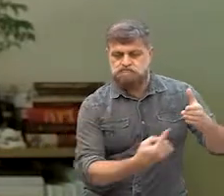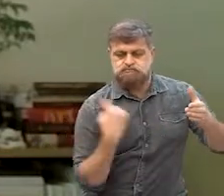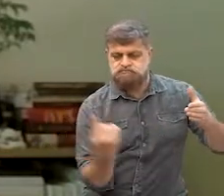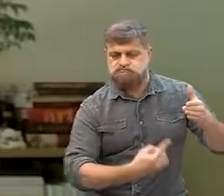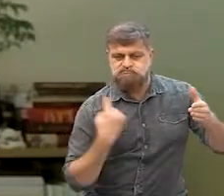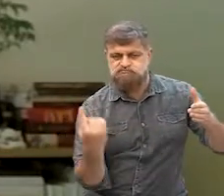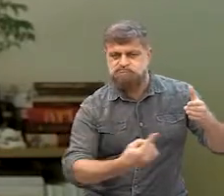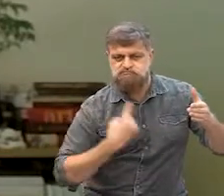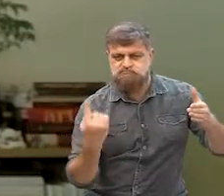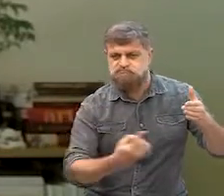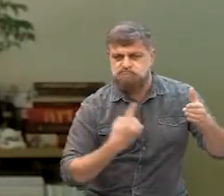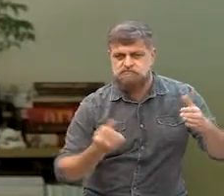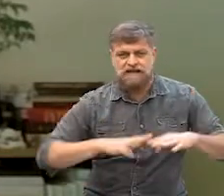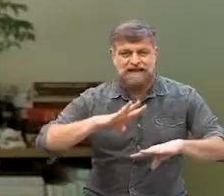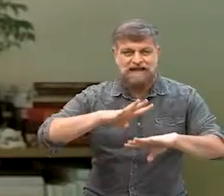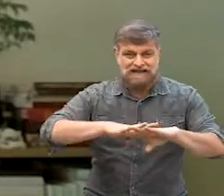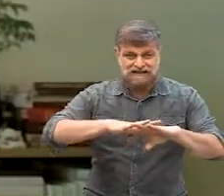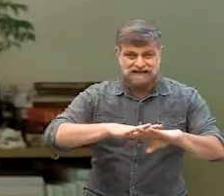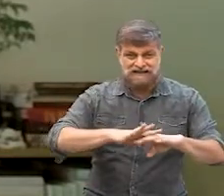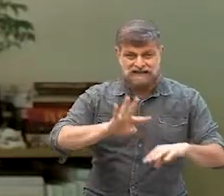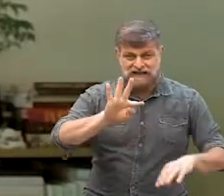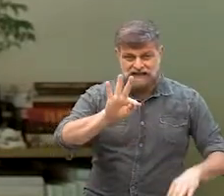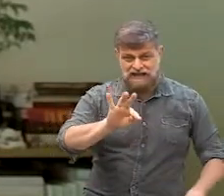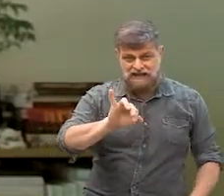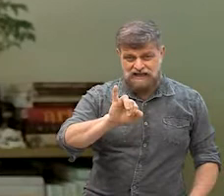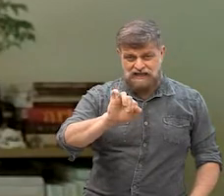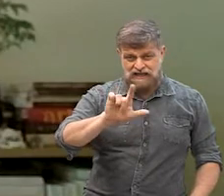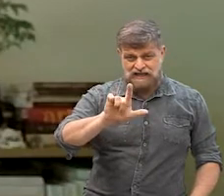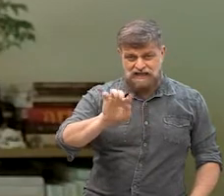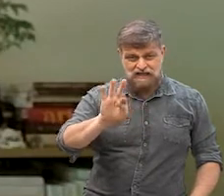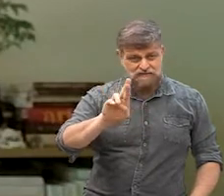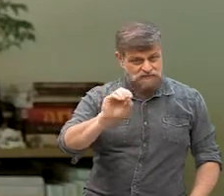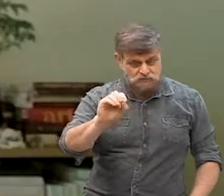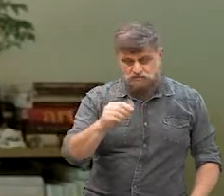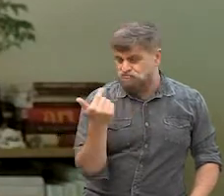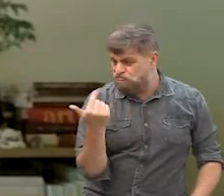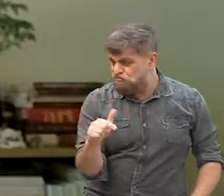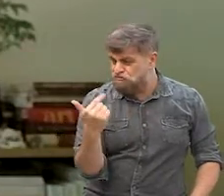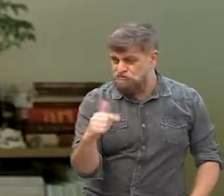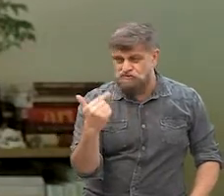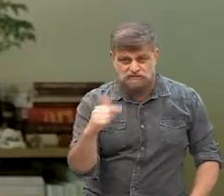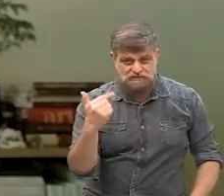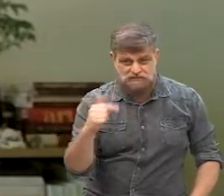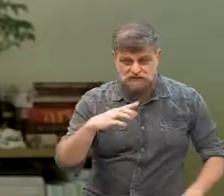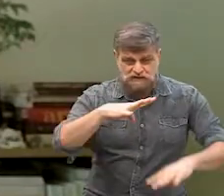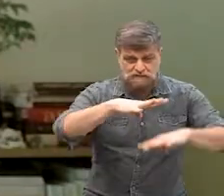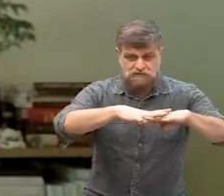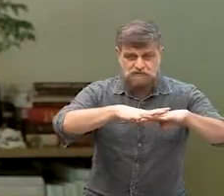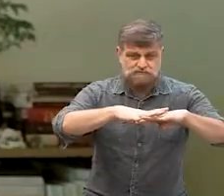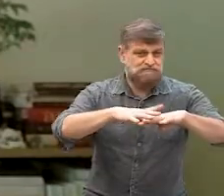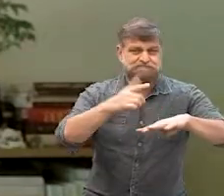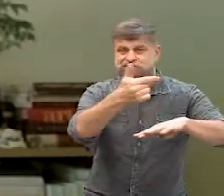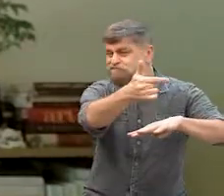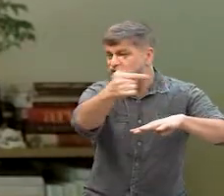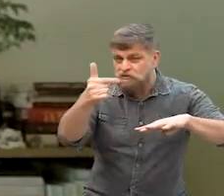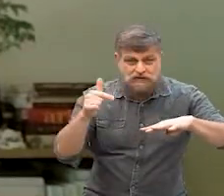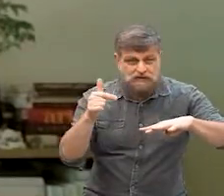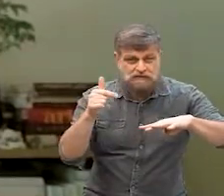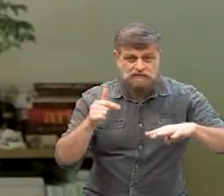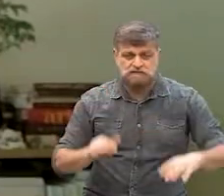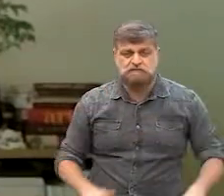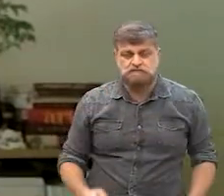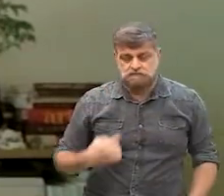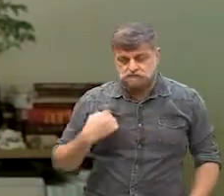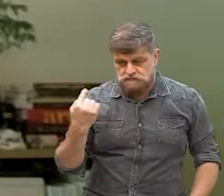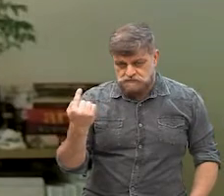esse tipo de plástico, e nem as estações de tratamento de esgoto atualmente, nem de tratamento de água possuem filtros para retirar esse plástico. Então, a